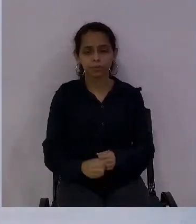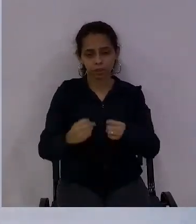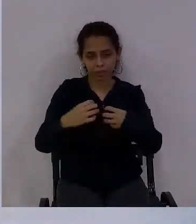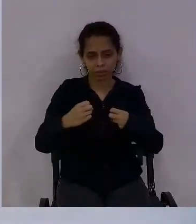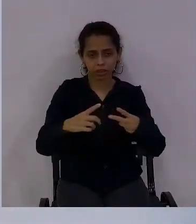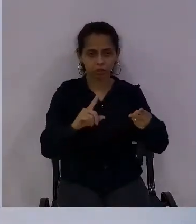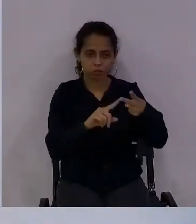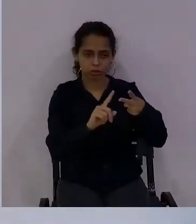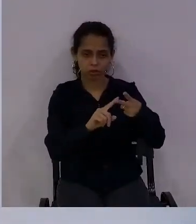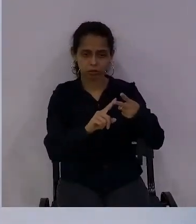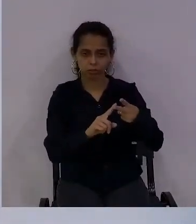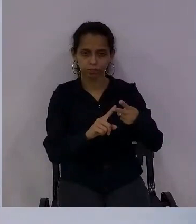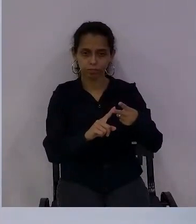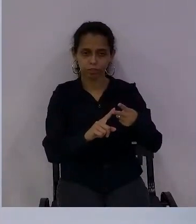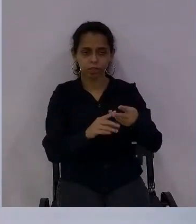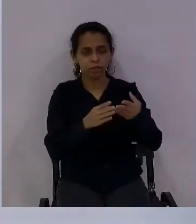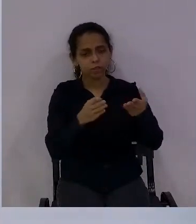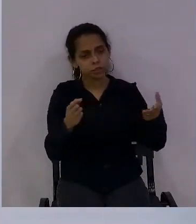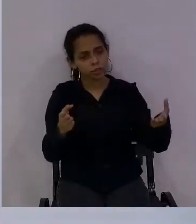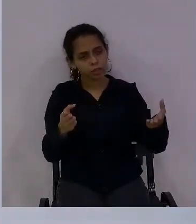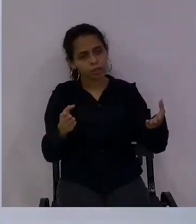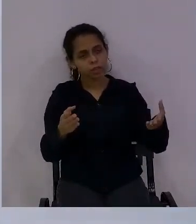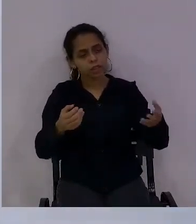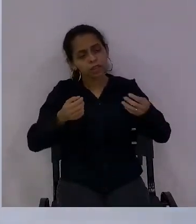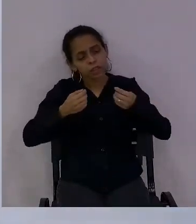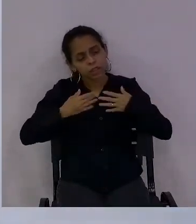vidas. Descanse